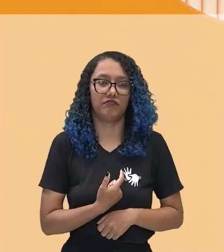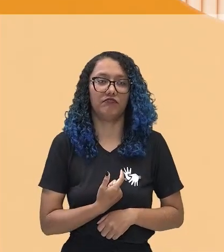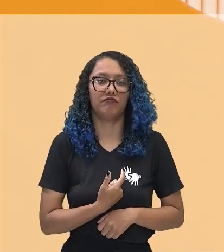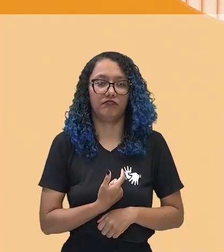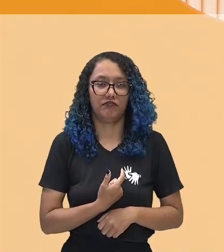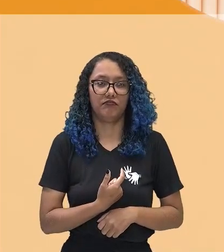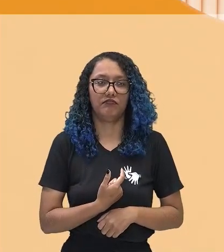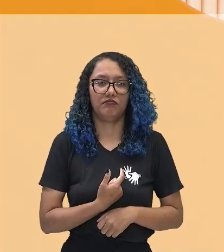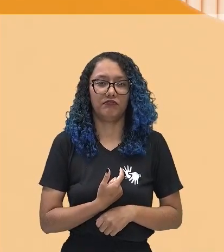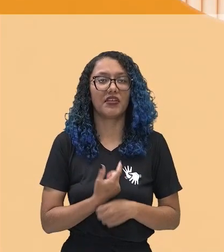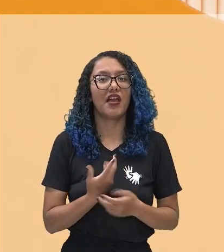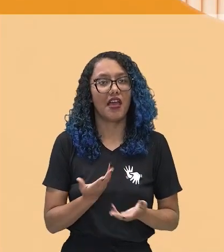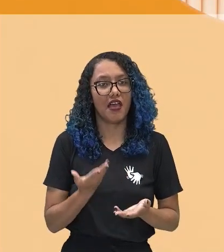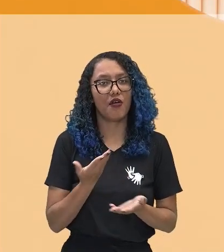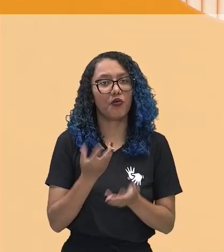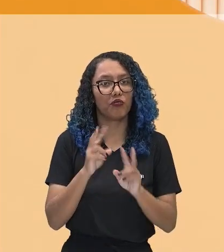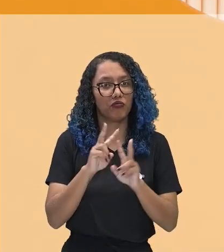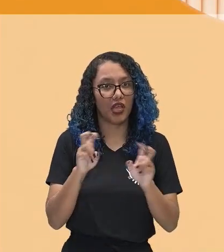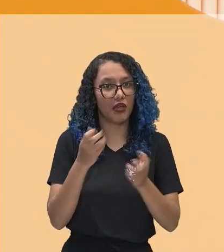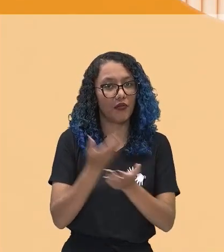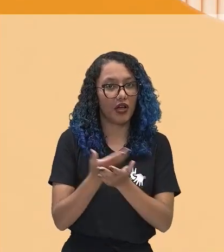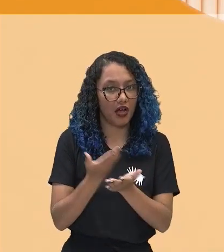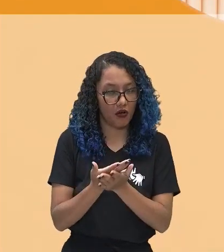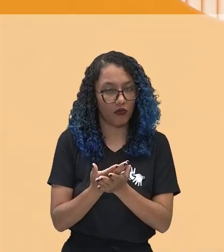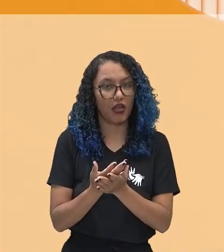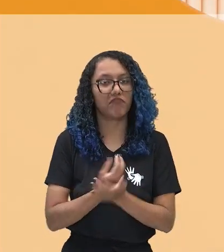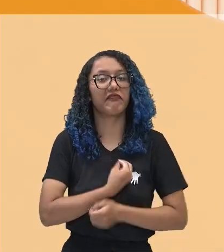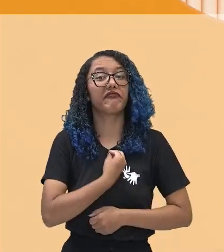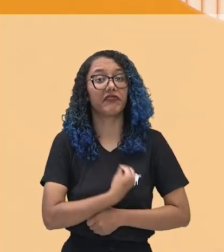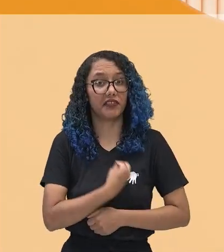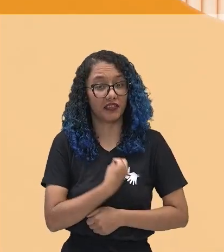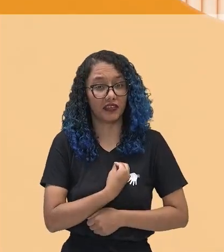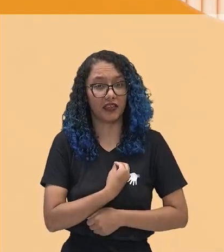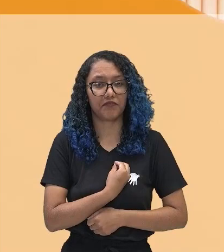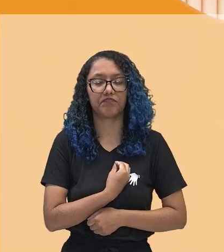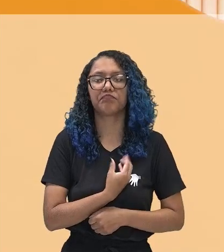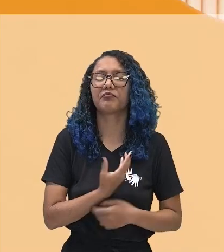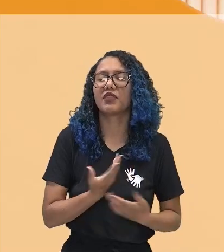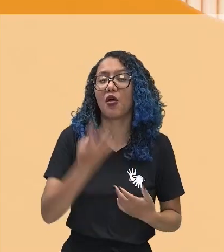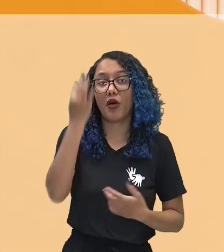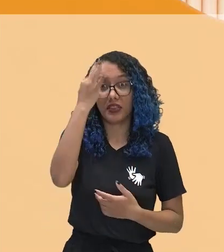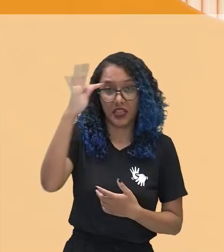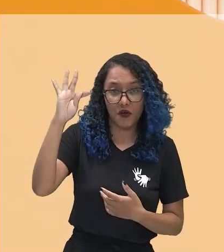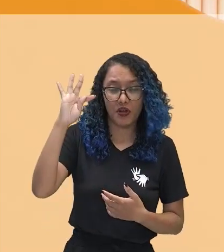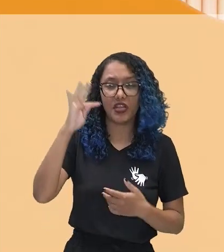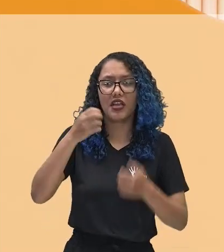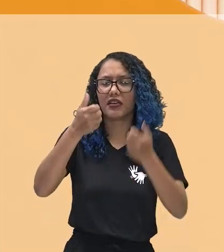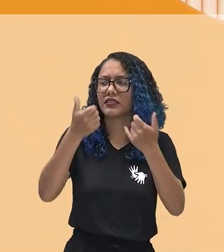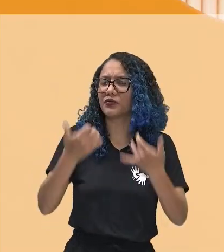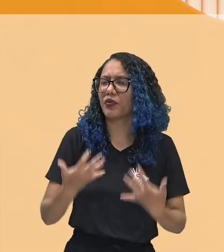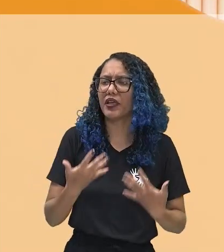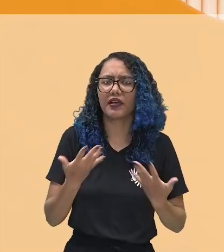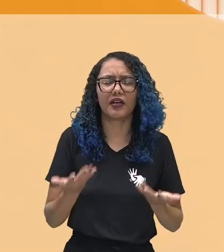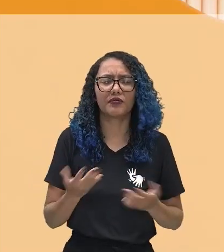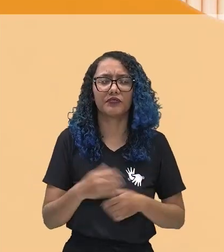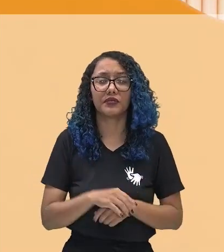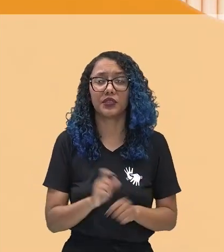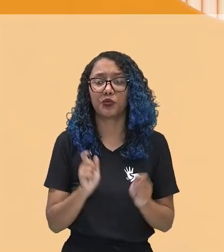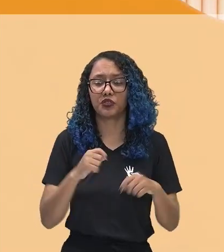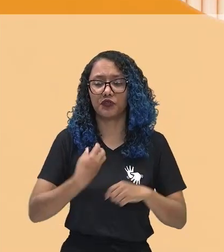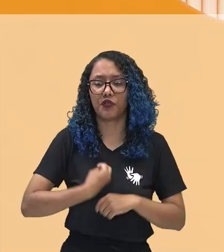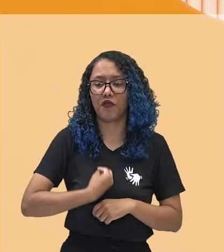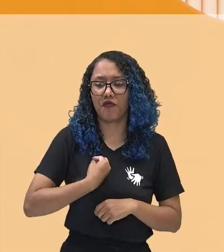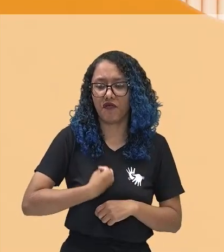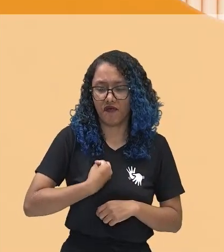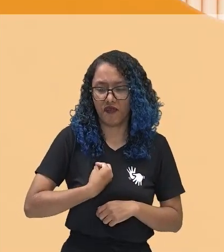de existir aqui na nossa aula, tá bom? O existencialismo, ele diz que para mim existir, eu tenho que ter um projeto